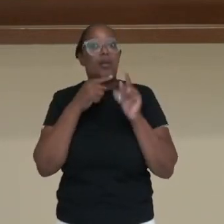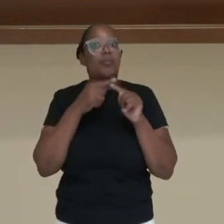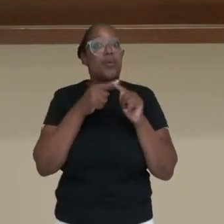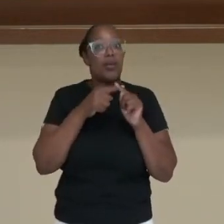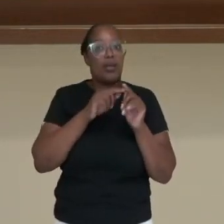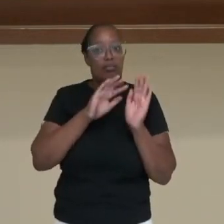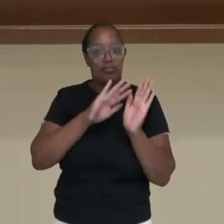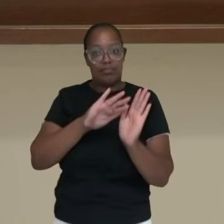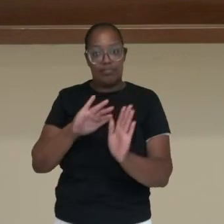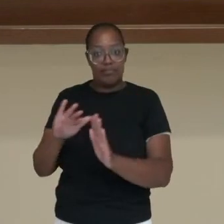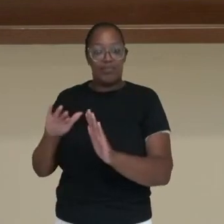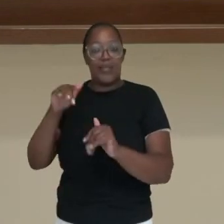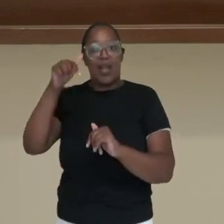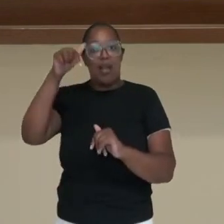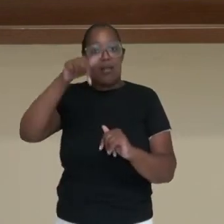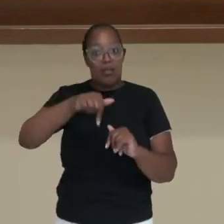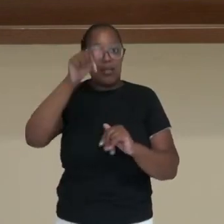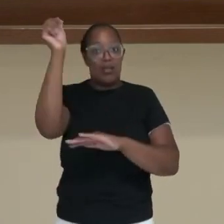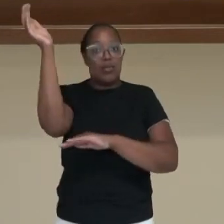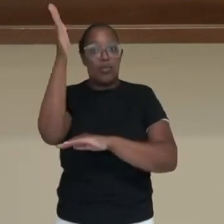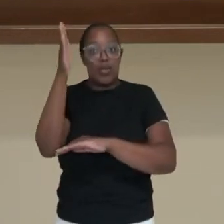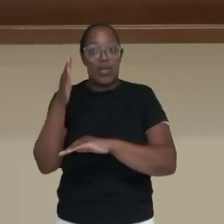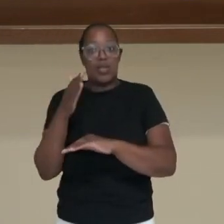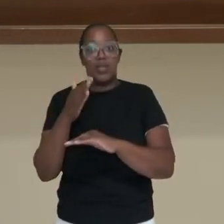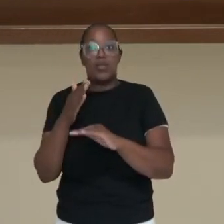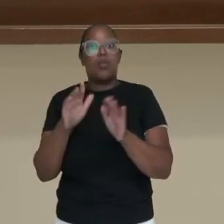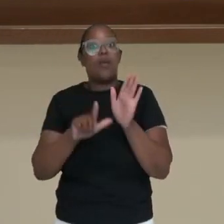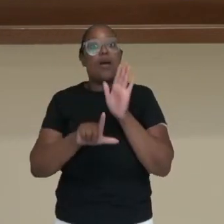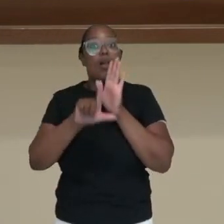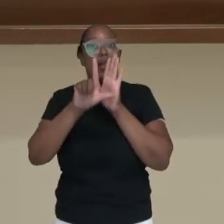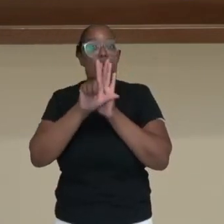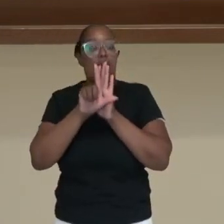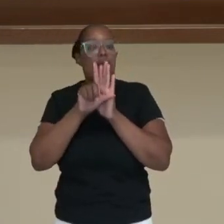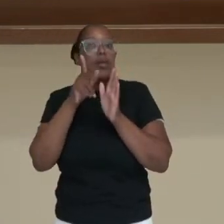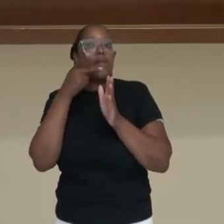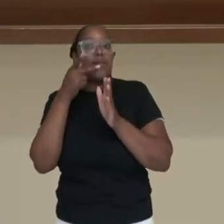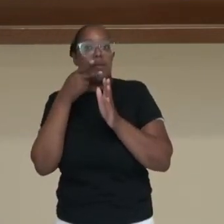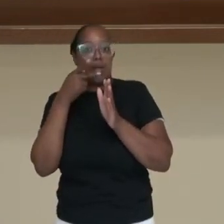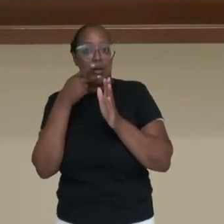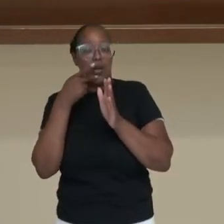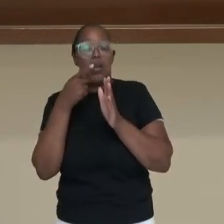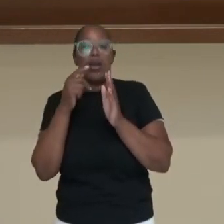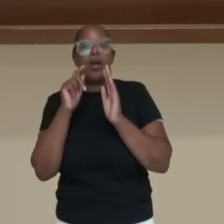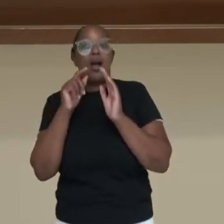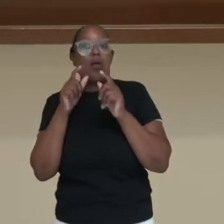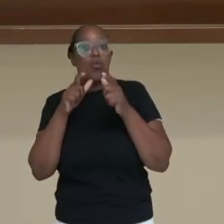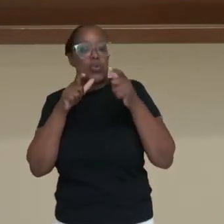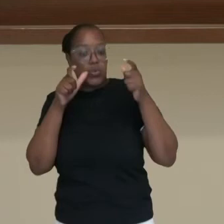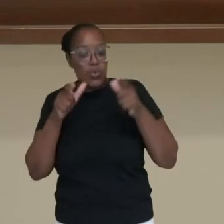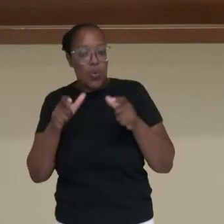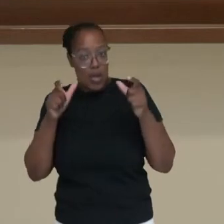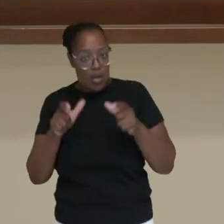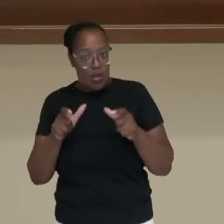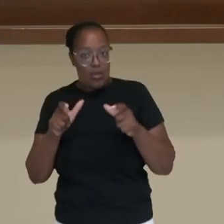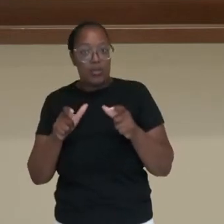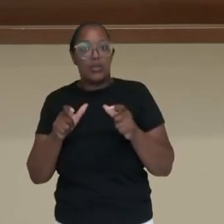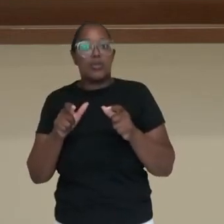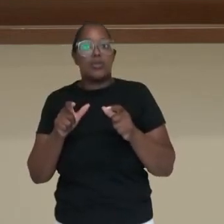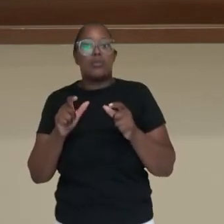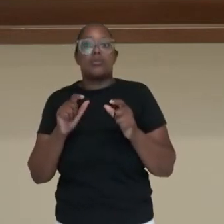os lugares sagrados, os lugares religiosos, seja lá de qual religião for, eles